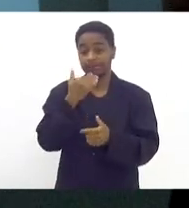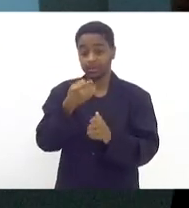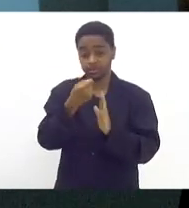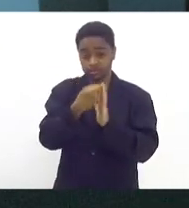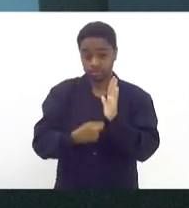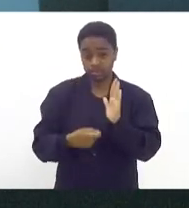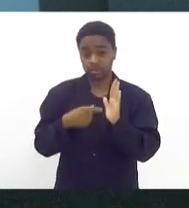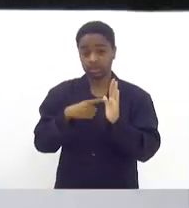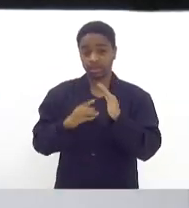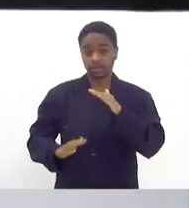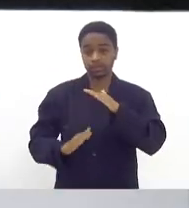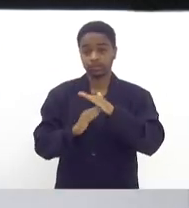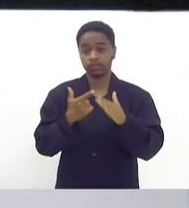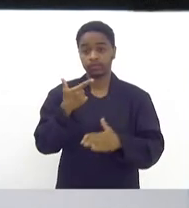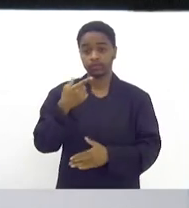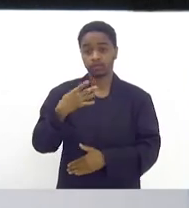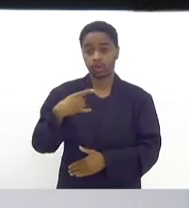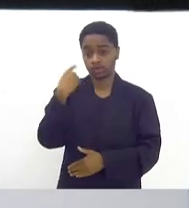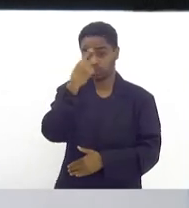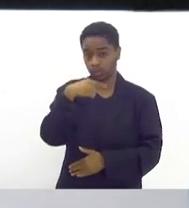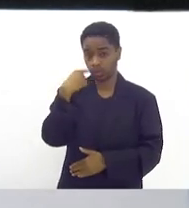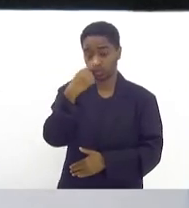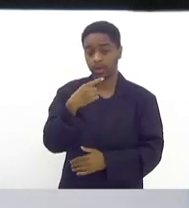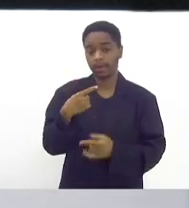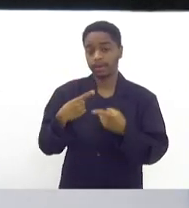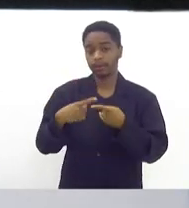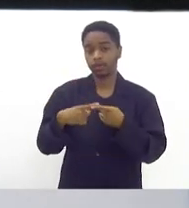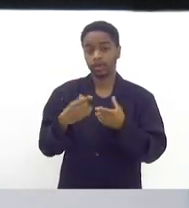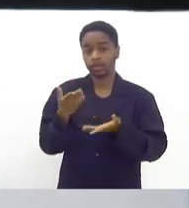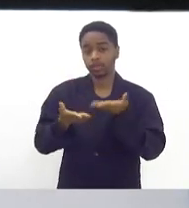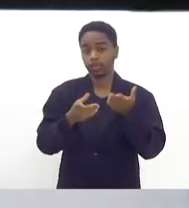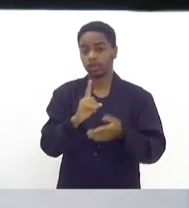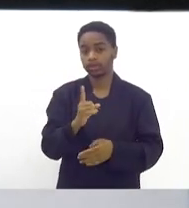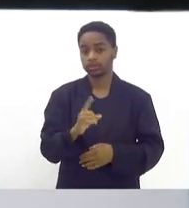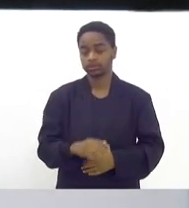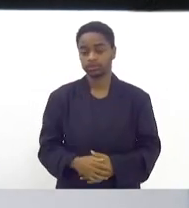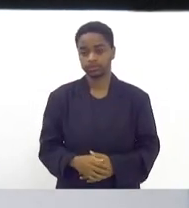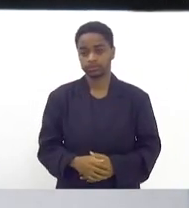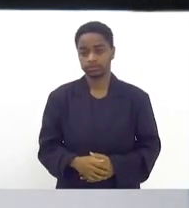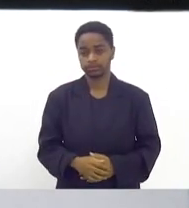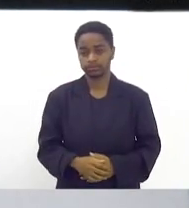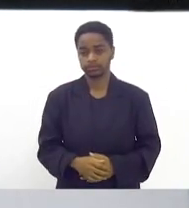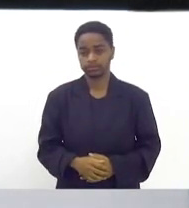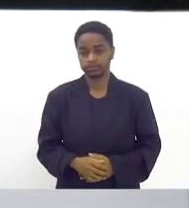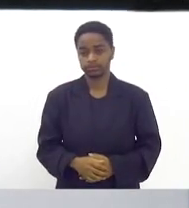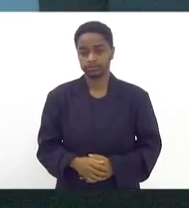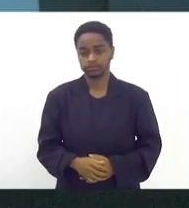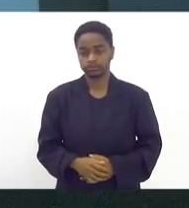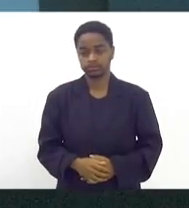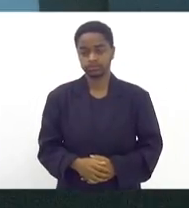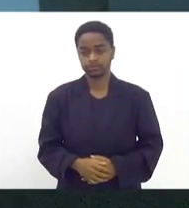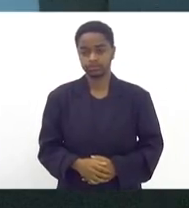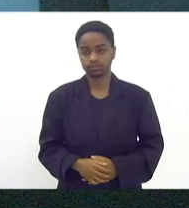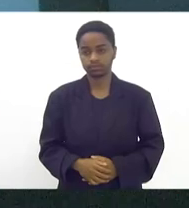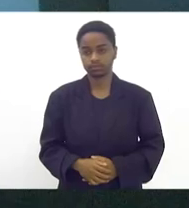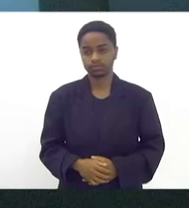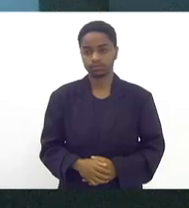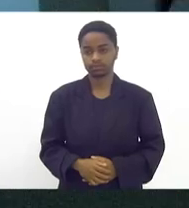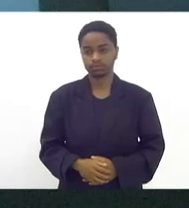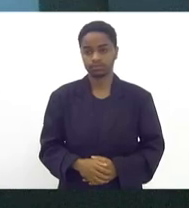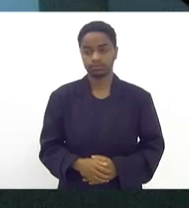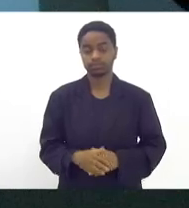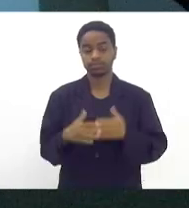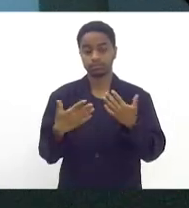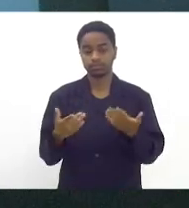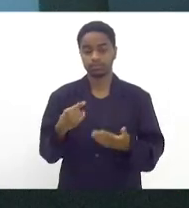para informar qual é o motivo da negativa de cobertura próximo por favor e aí a